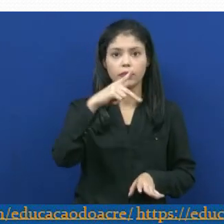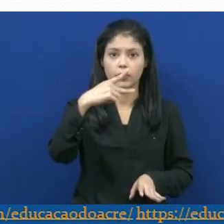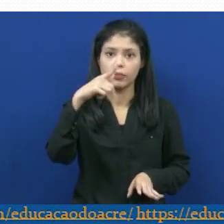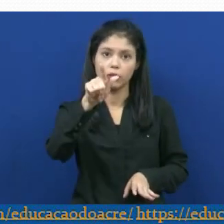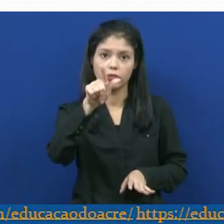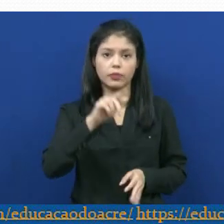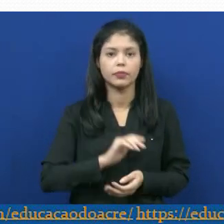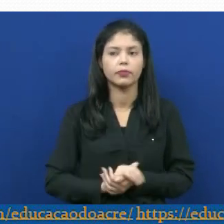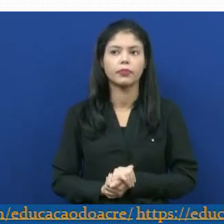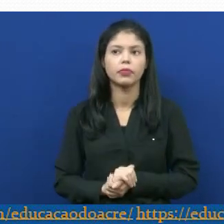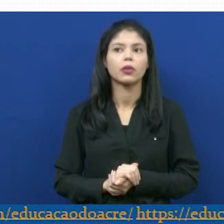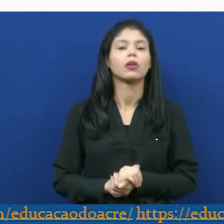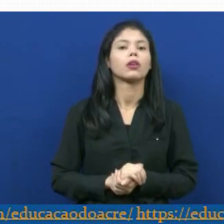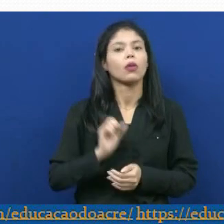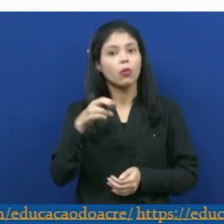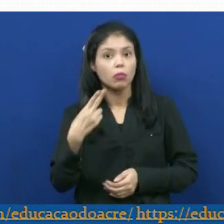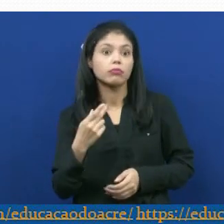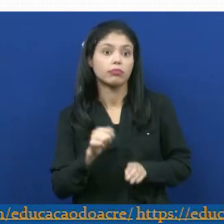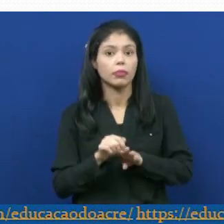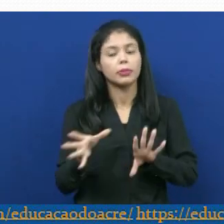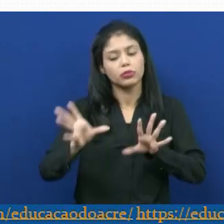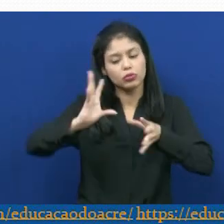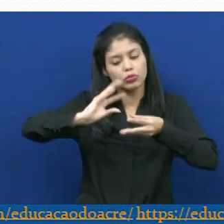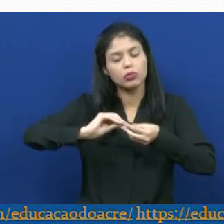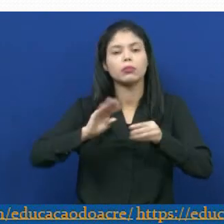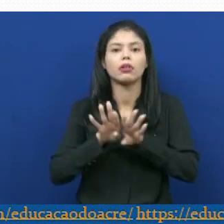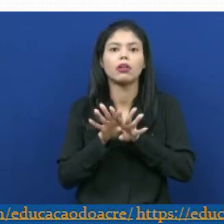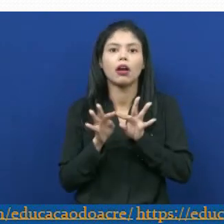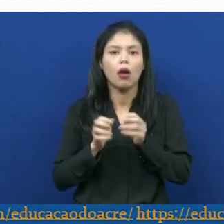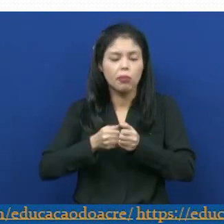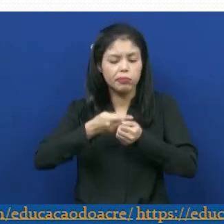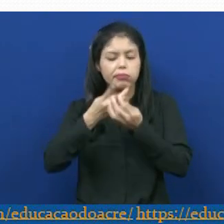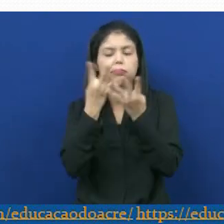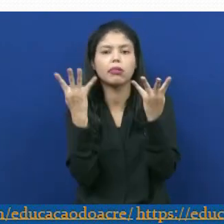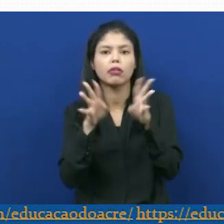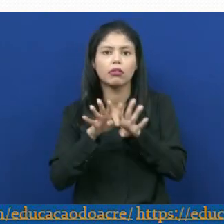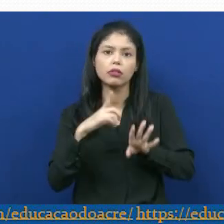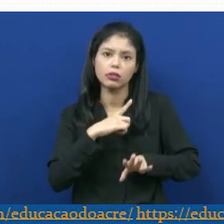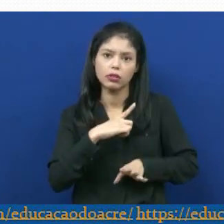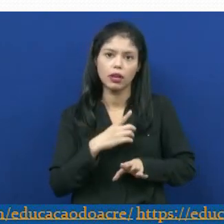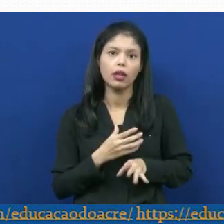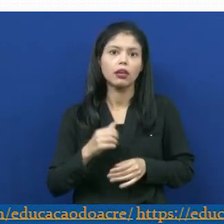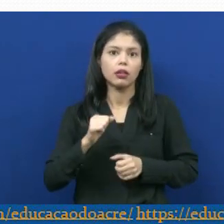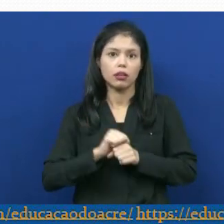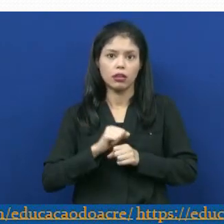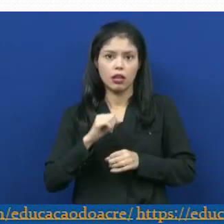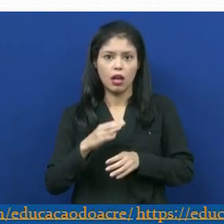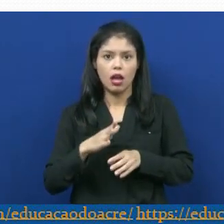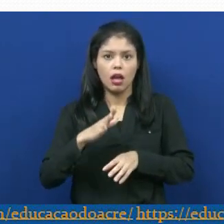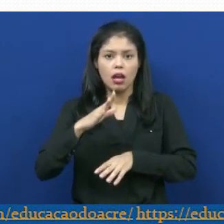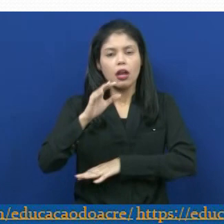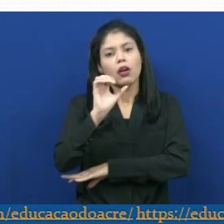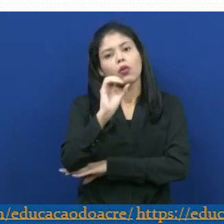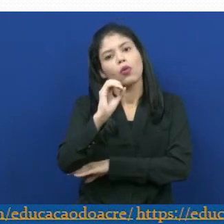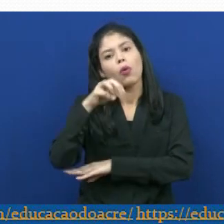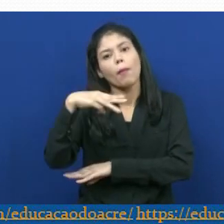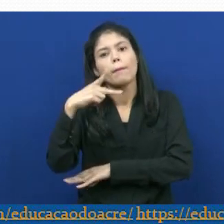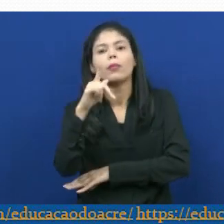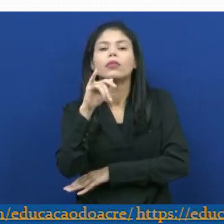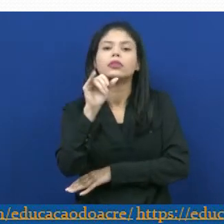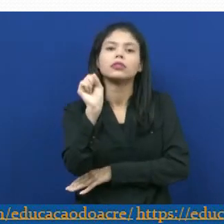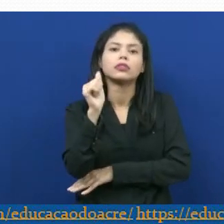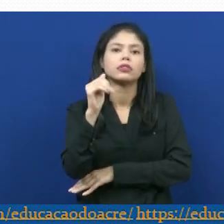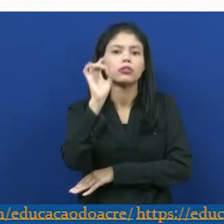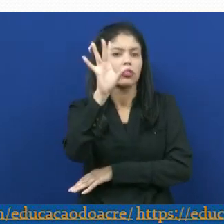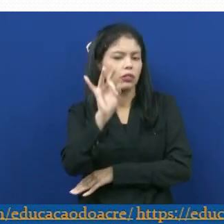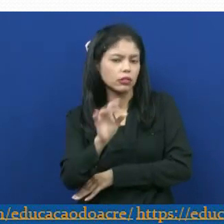ou seja, nós conseguimos somar uma determinada quantidade de elementos que compõem essa progressão geométrica.